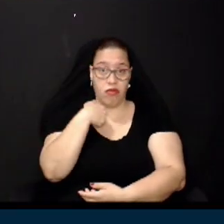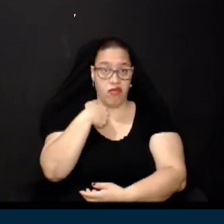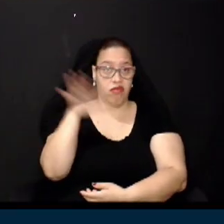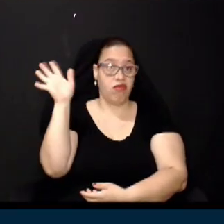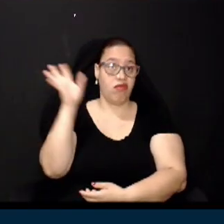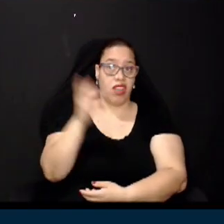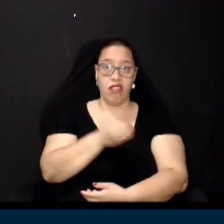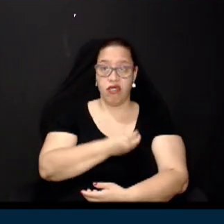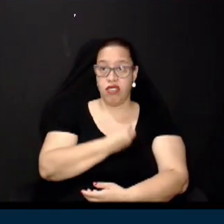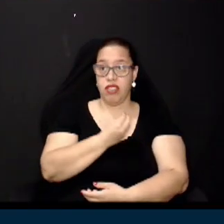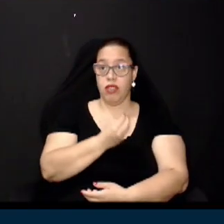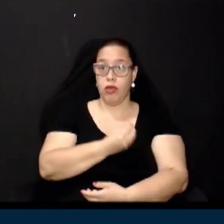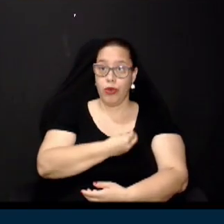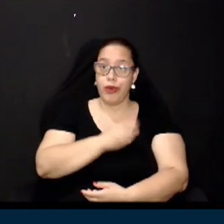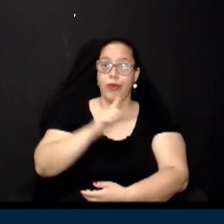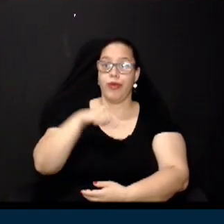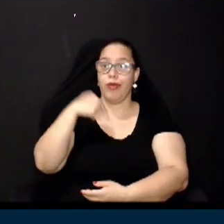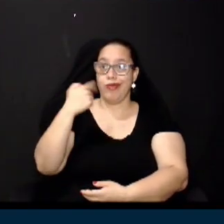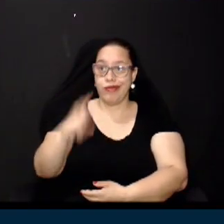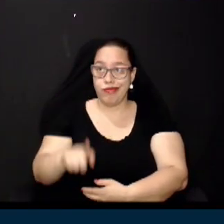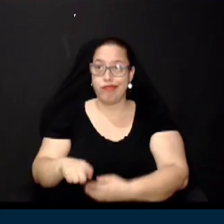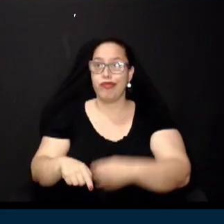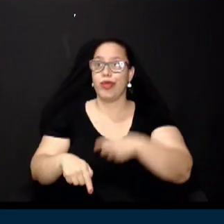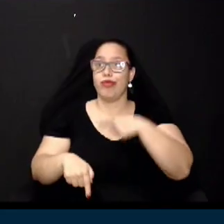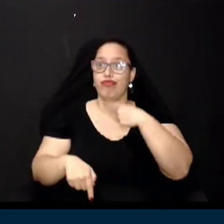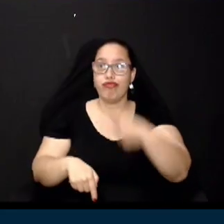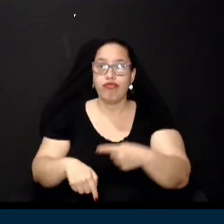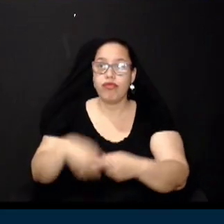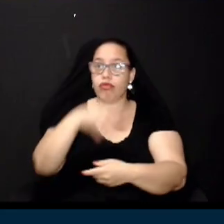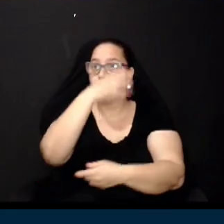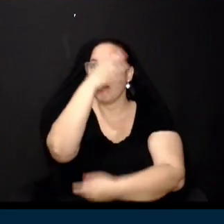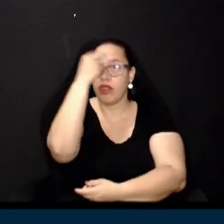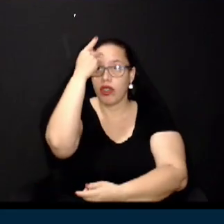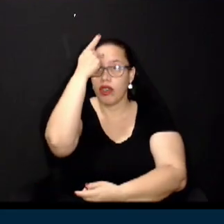pelo outro, para o outro, e você esquece de você, e